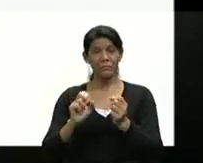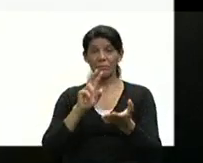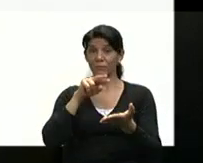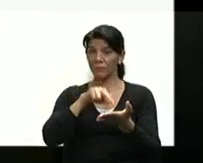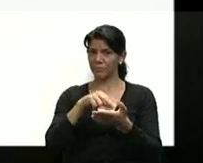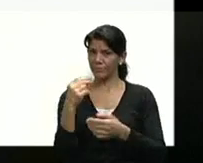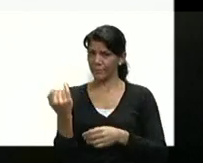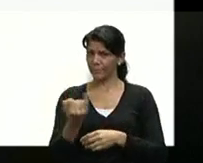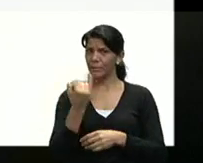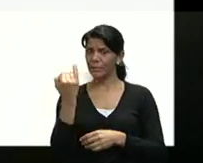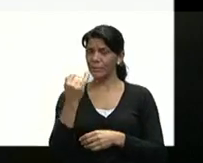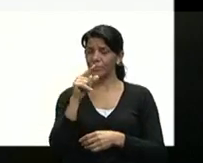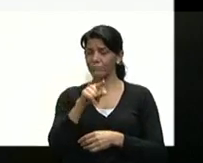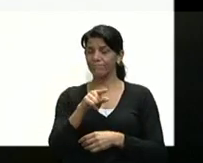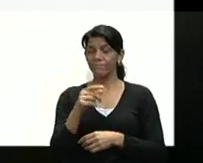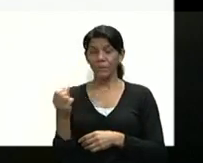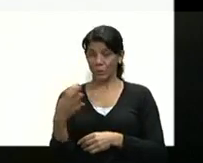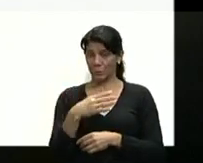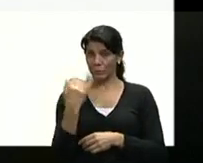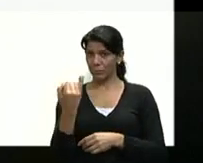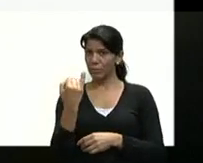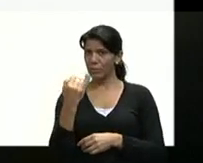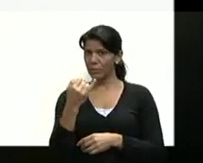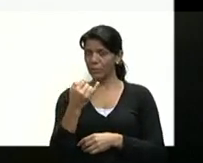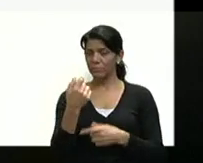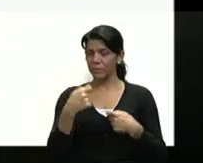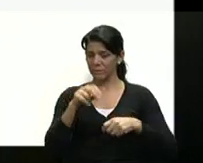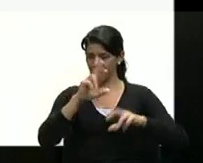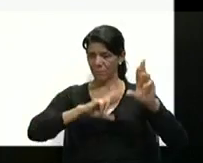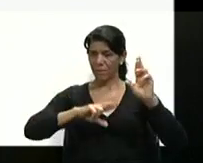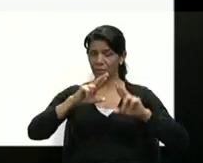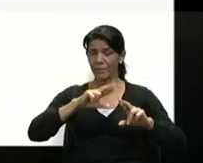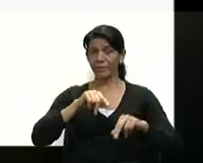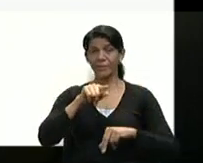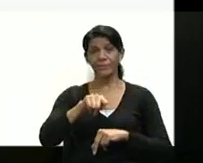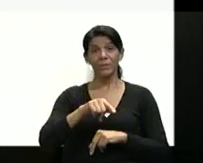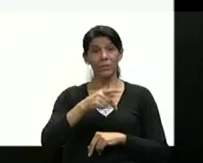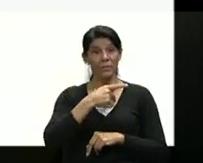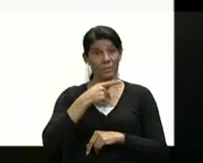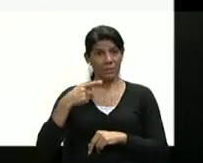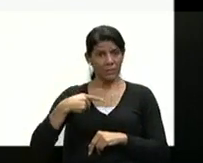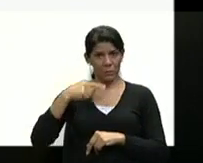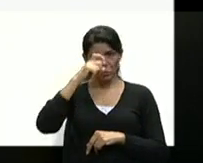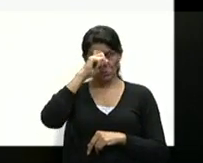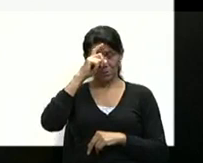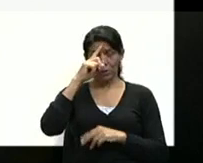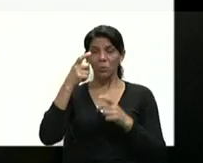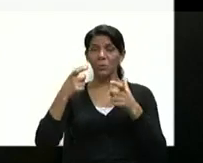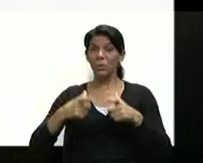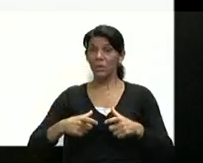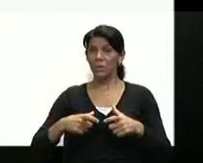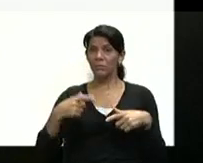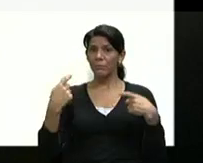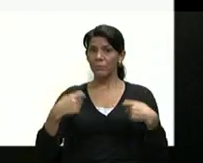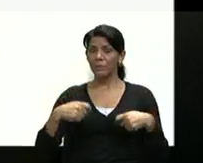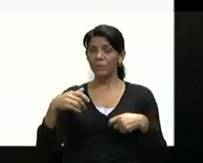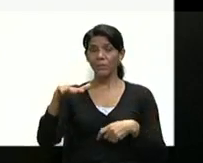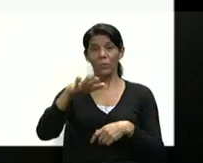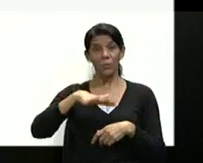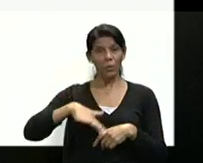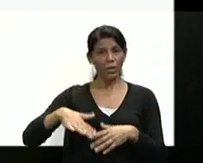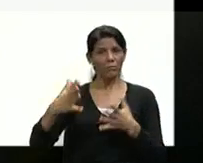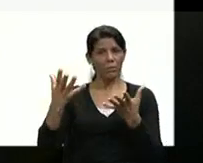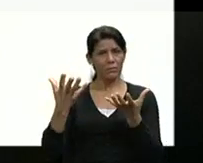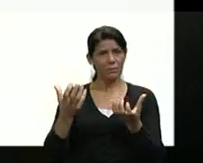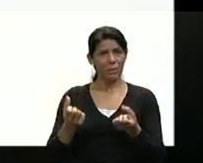e tão importante, tá? Primeiro, a unidade de saúde ou o local de saúde tem que ter um ambiente acolhedor.